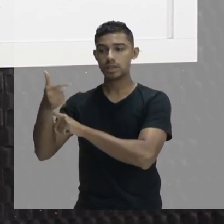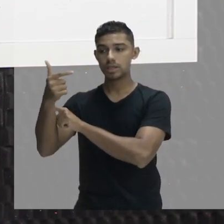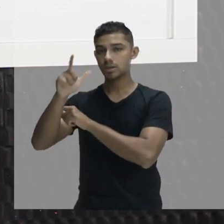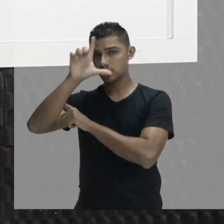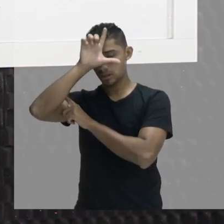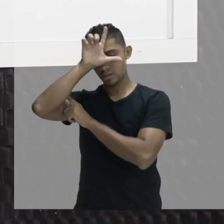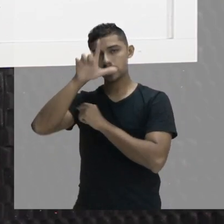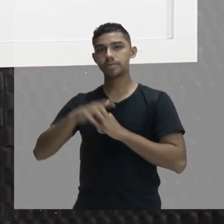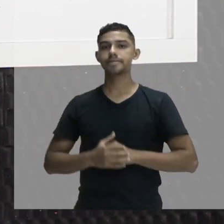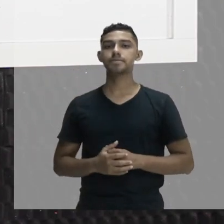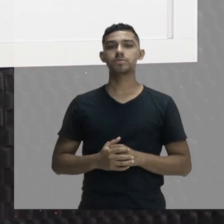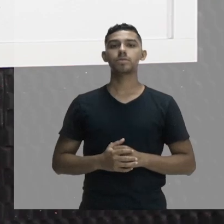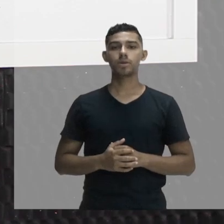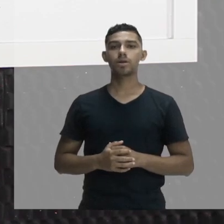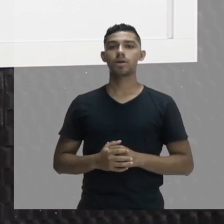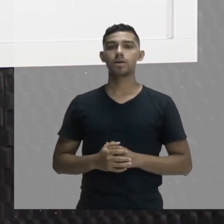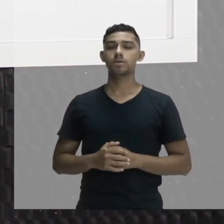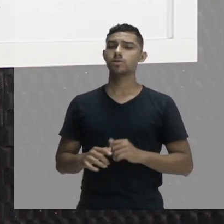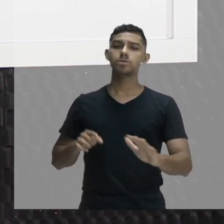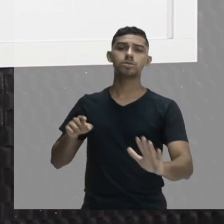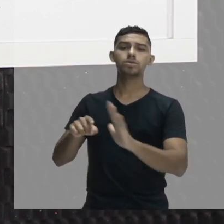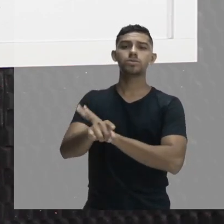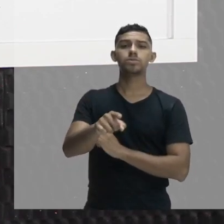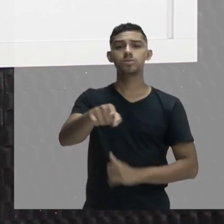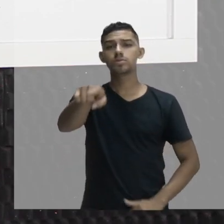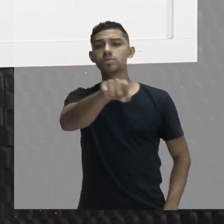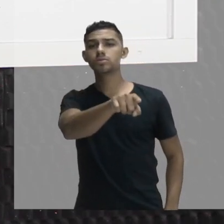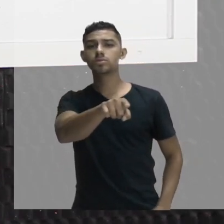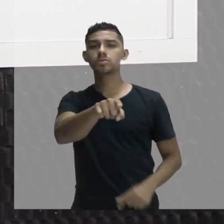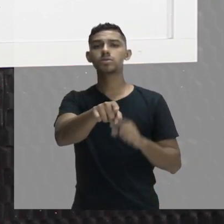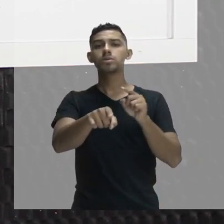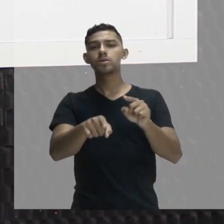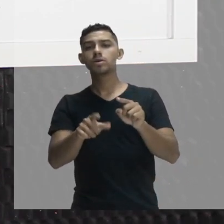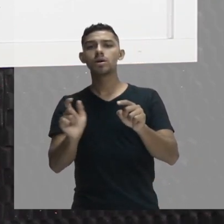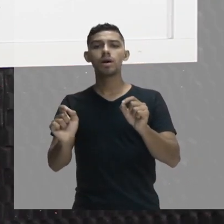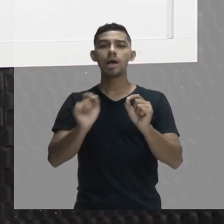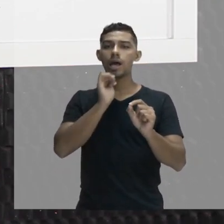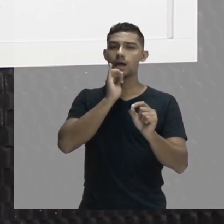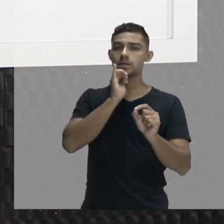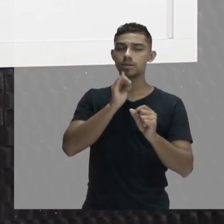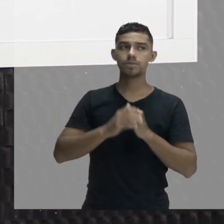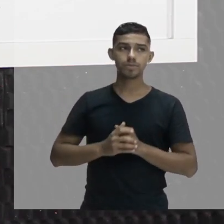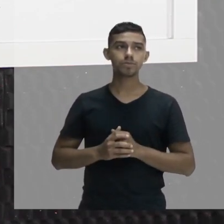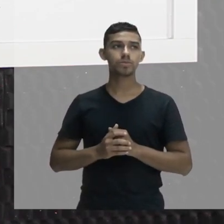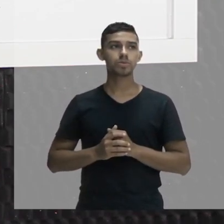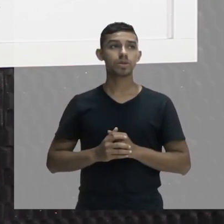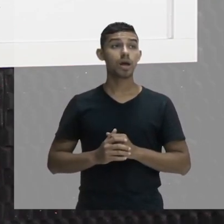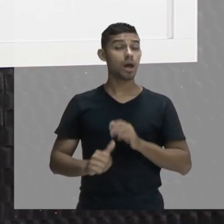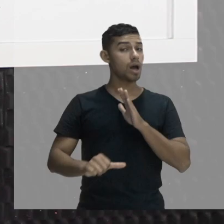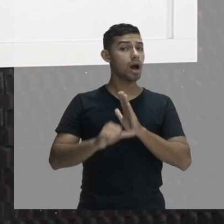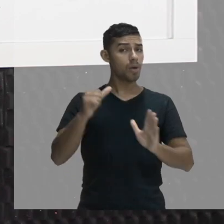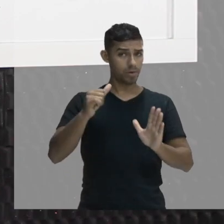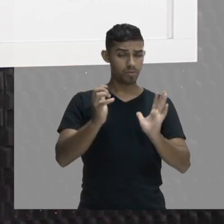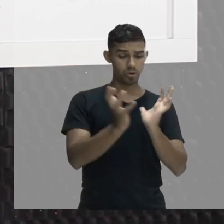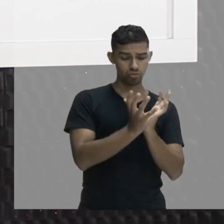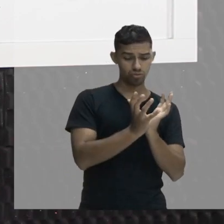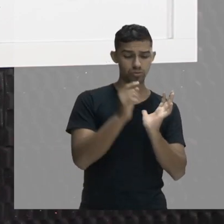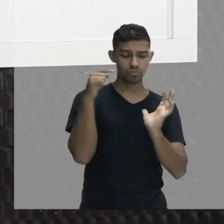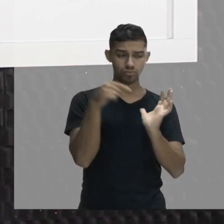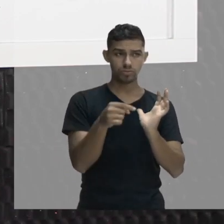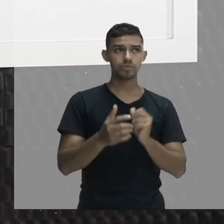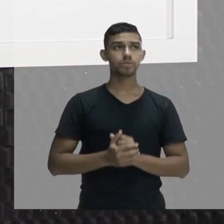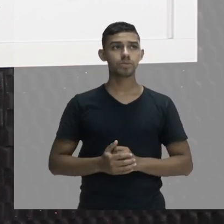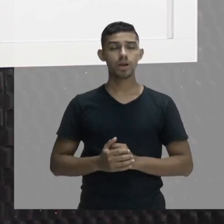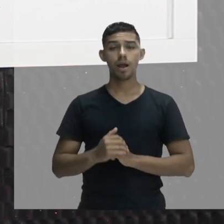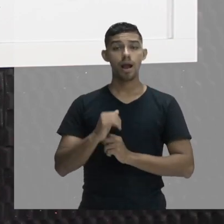vice-líder. Tá? Aí eu pergunto para vocês aqui. Beleza, então vamos supor que eu vou formar um primeiro grupo. E esse primeiro